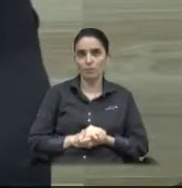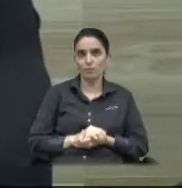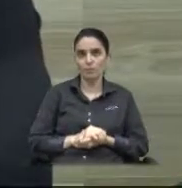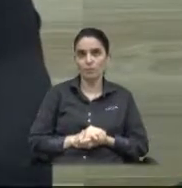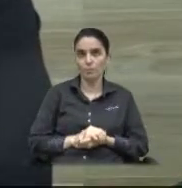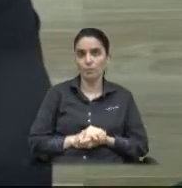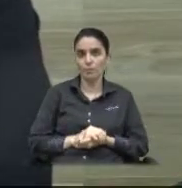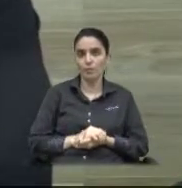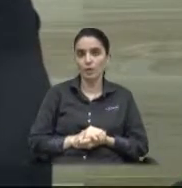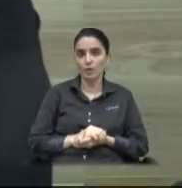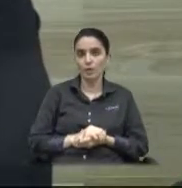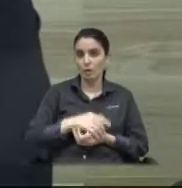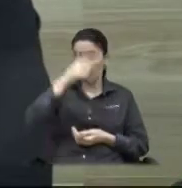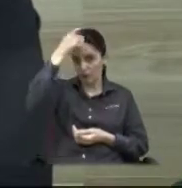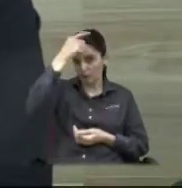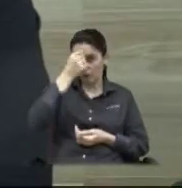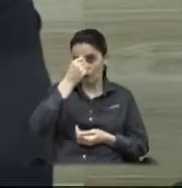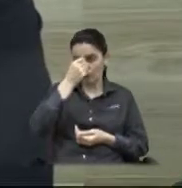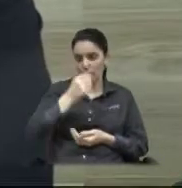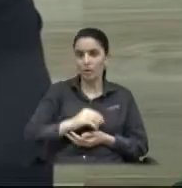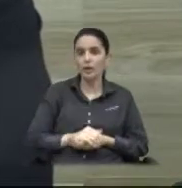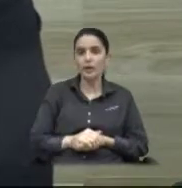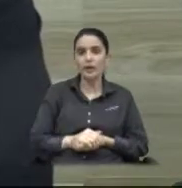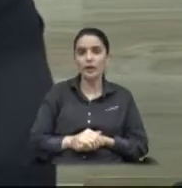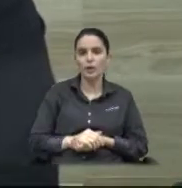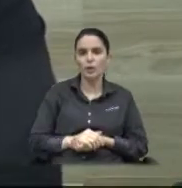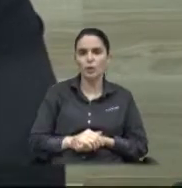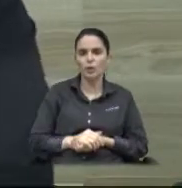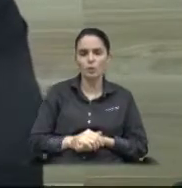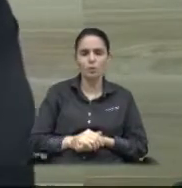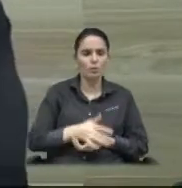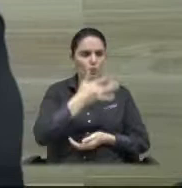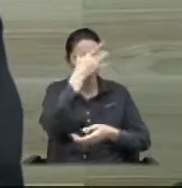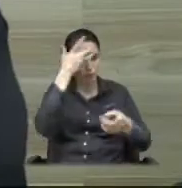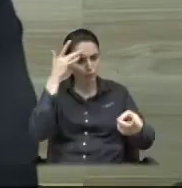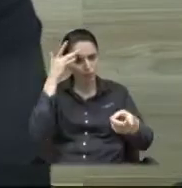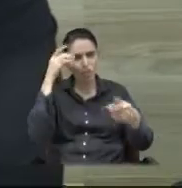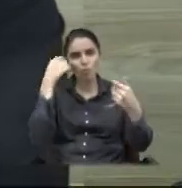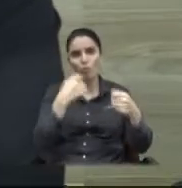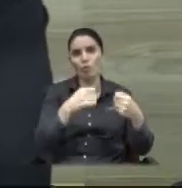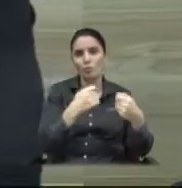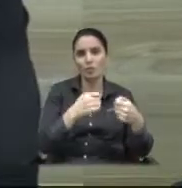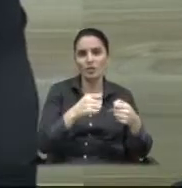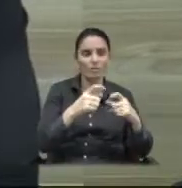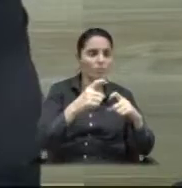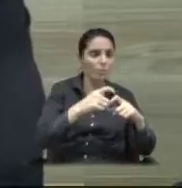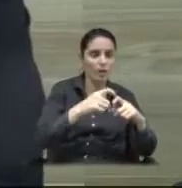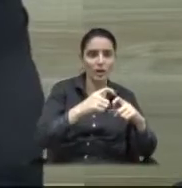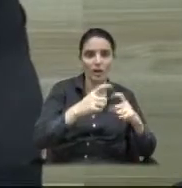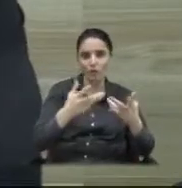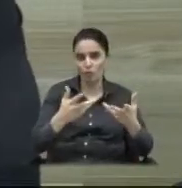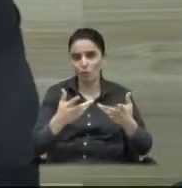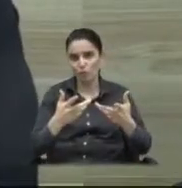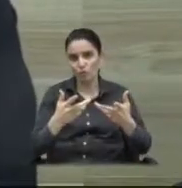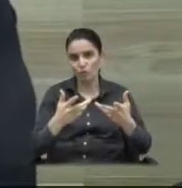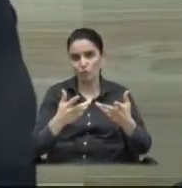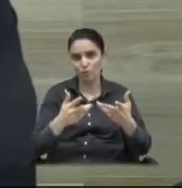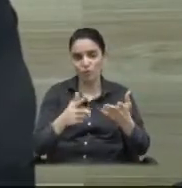Quantas vezes a gente já não se deparou as pessoas precisando de uma receita ou precisando de um atendimento médico? E